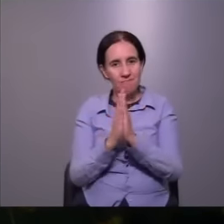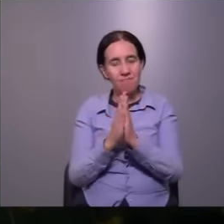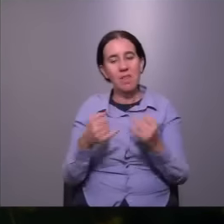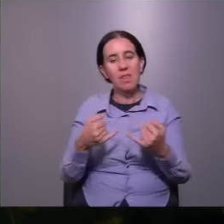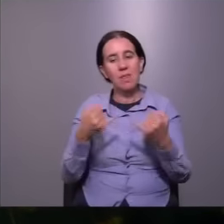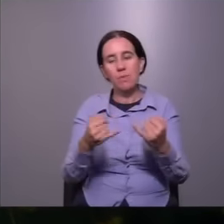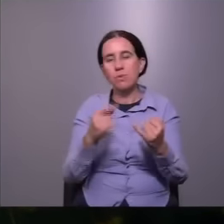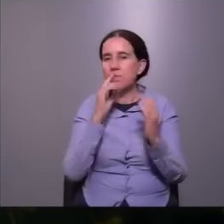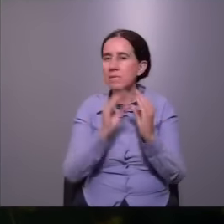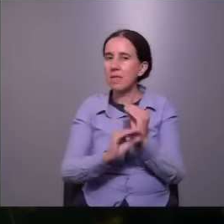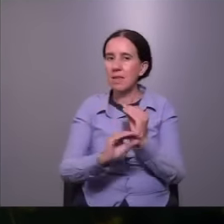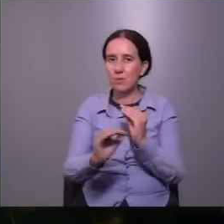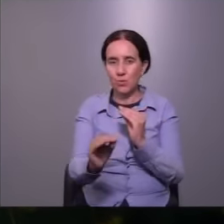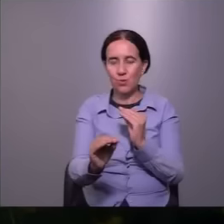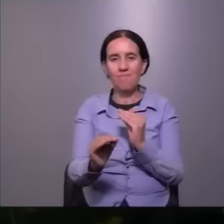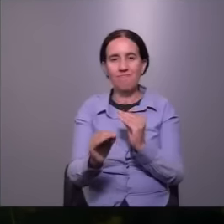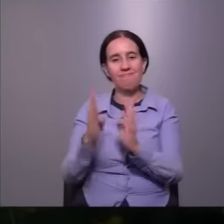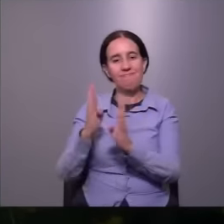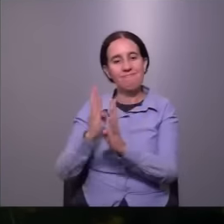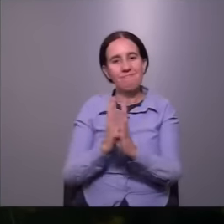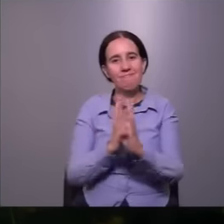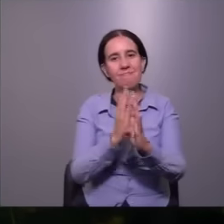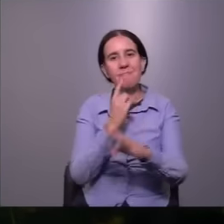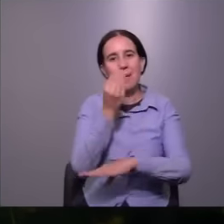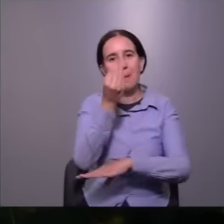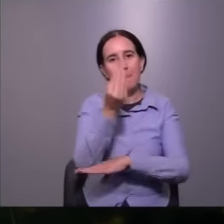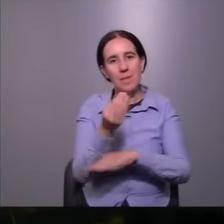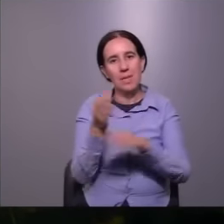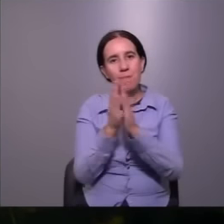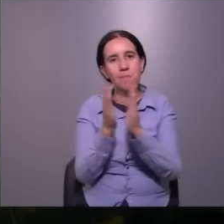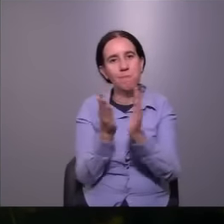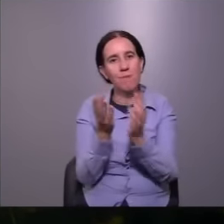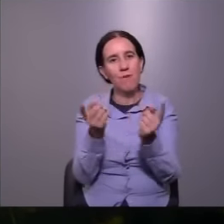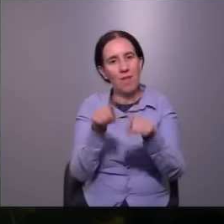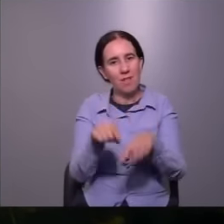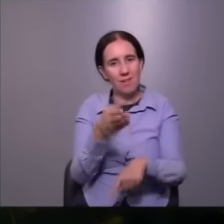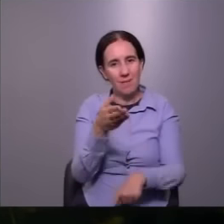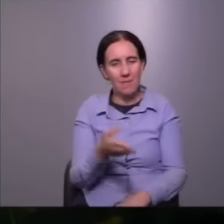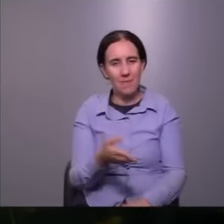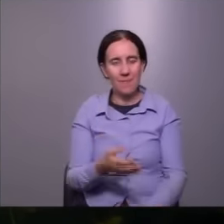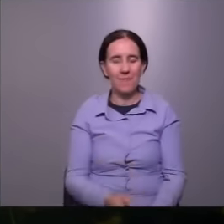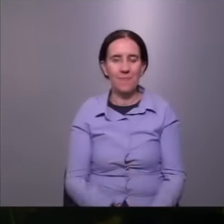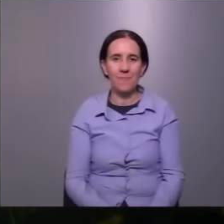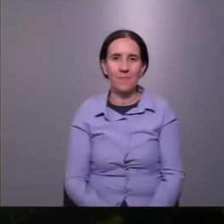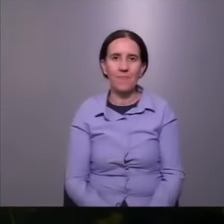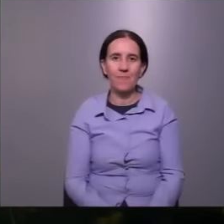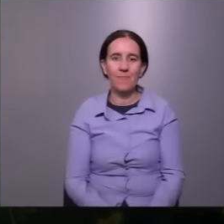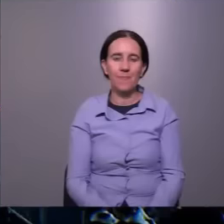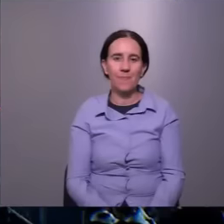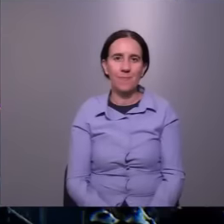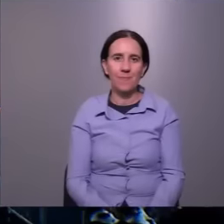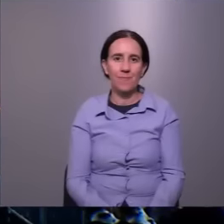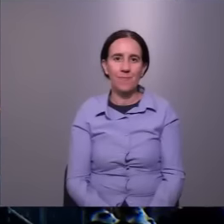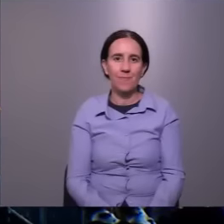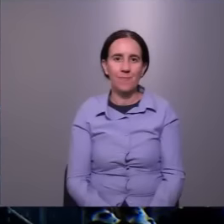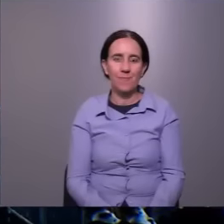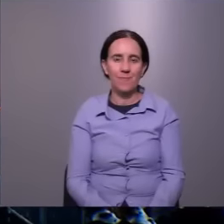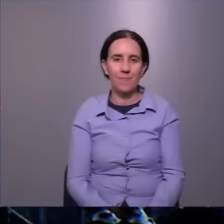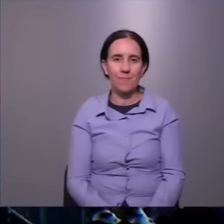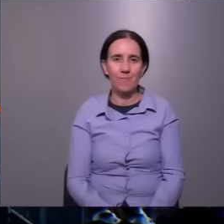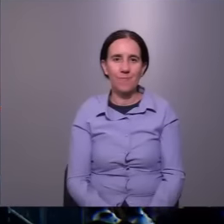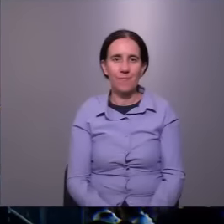Agora, depois de recebermos a bênção final da nossa celebração, acompanharemos em silêncio a procissão de regresso à